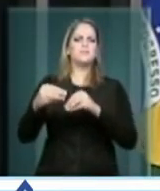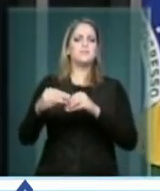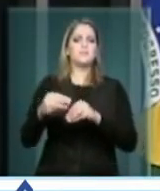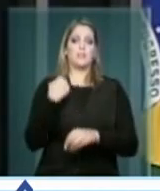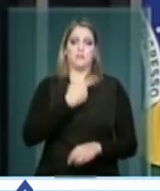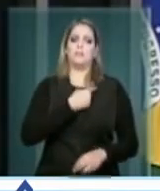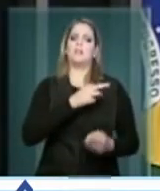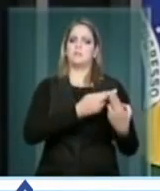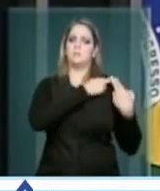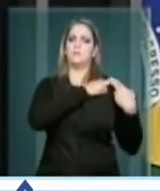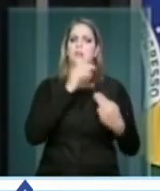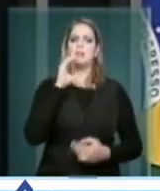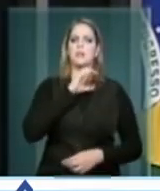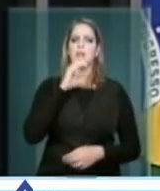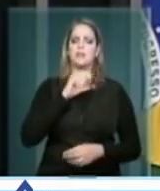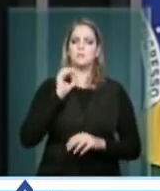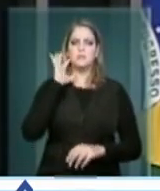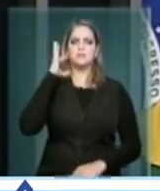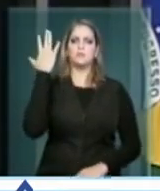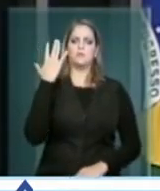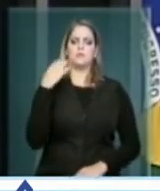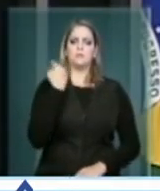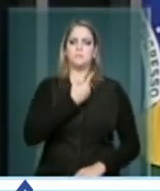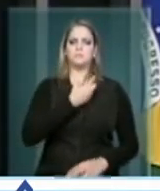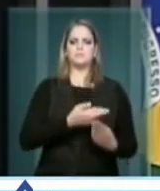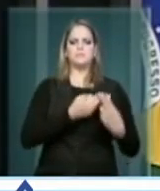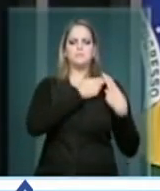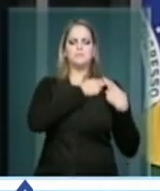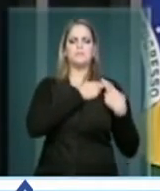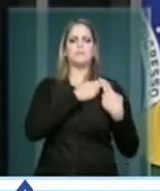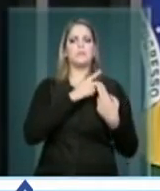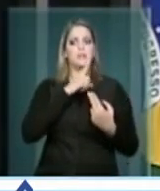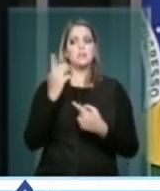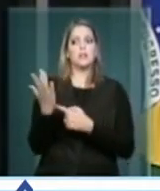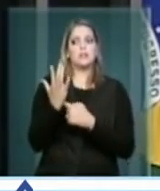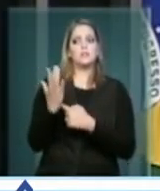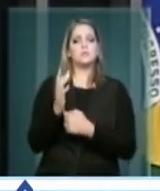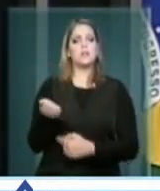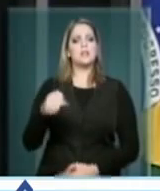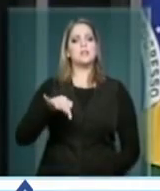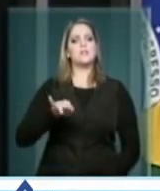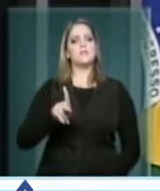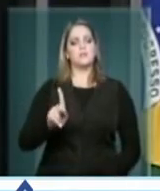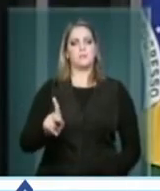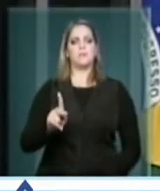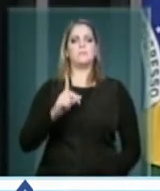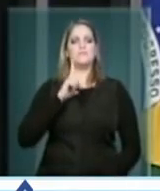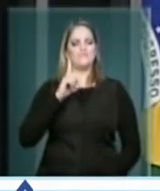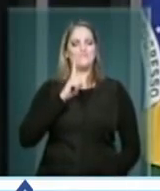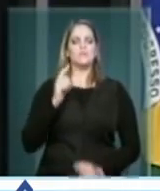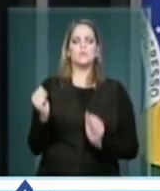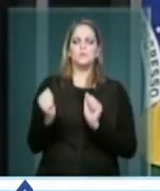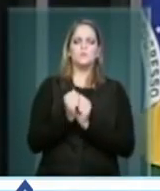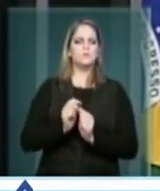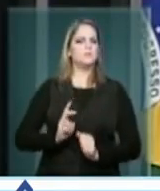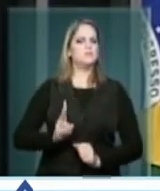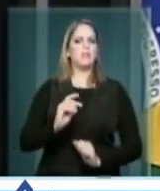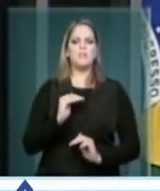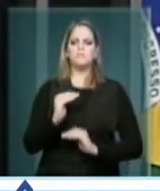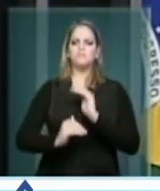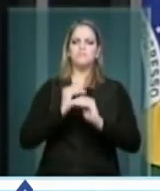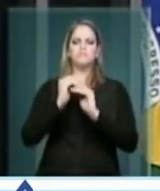desse Parlamento. E nessa tarefa temos tido a preciosa colaboração da Anfib, aliada indispensável à evolução